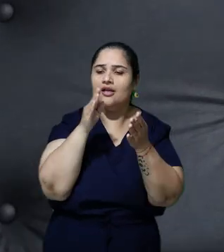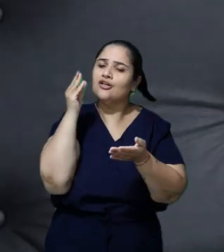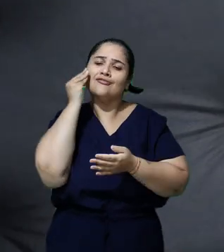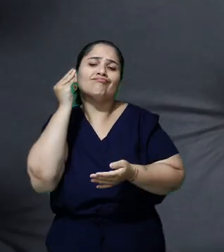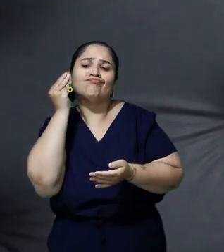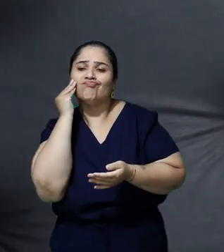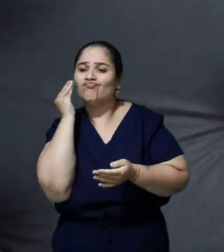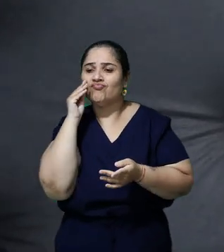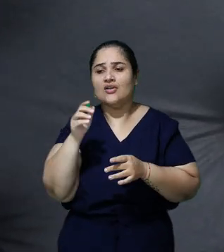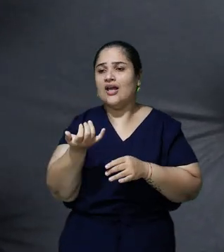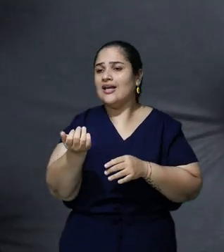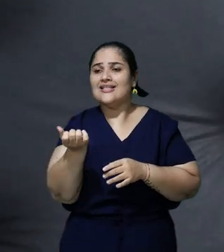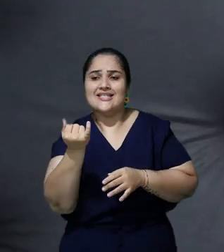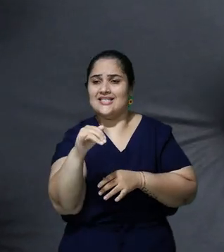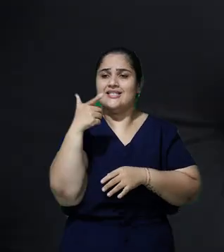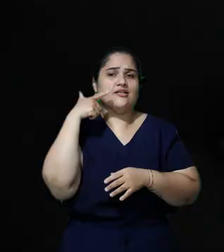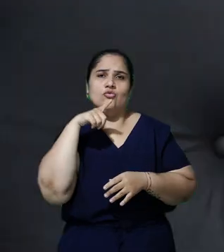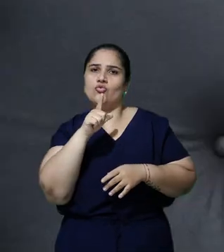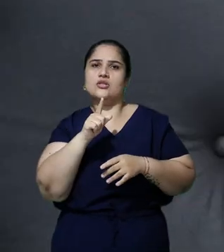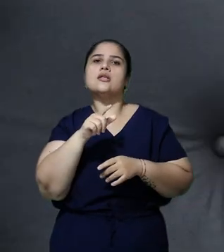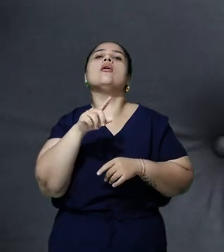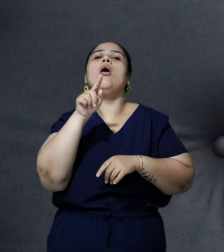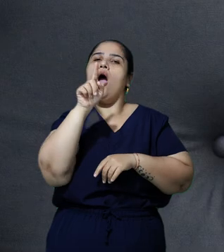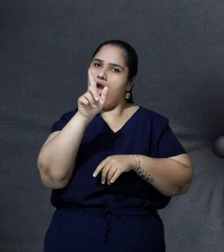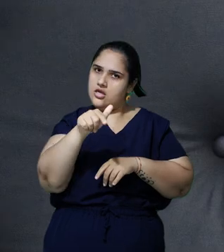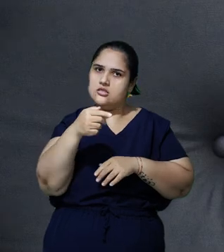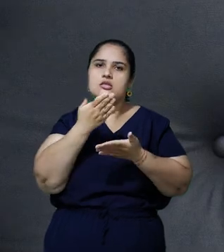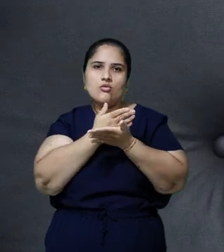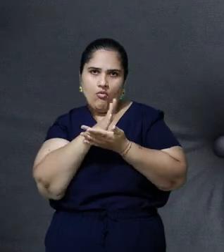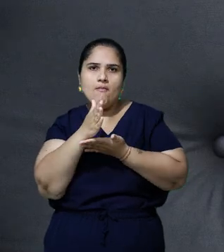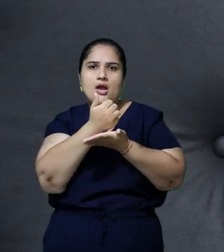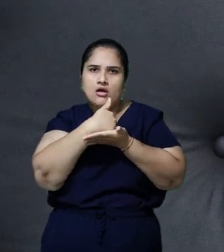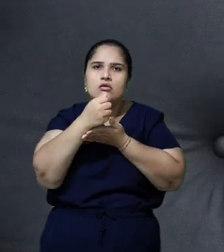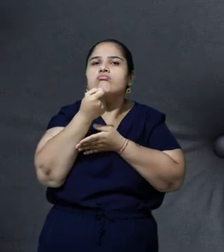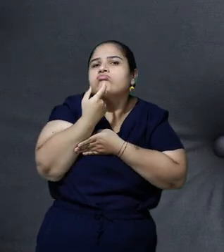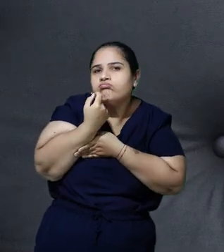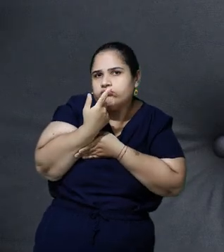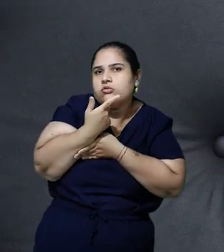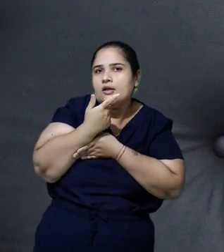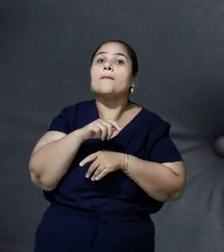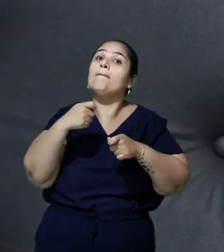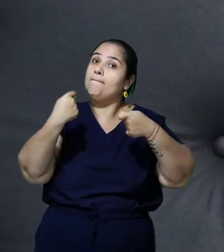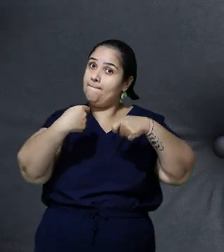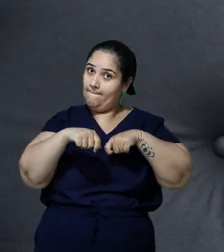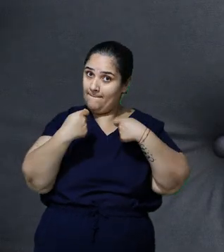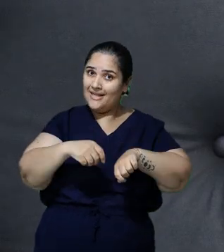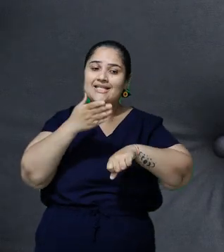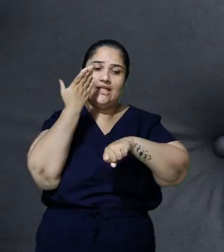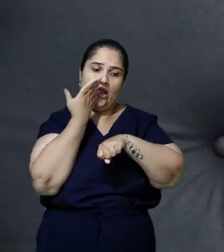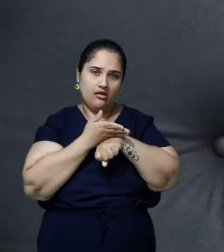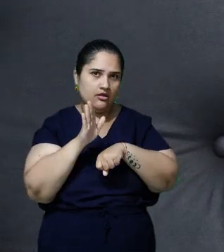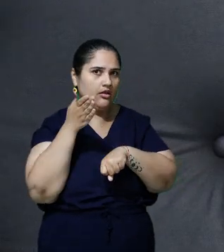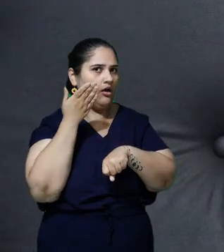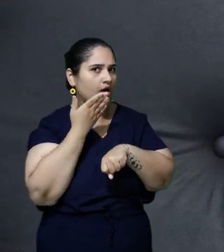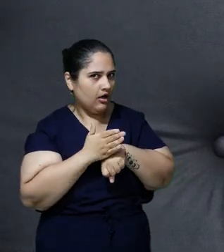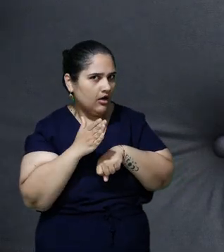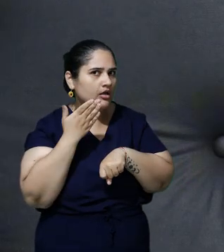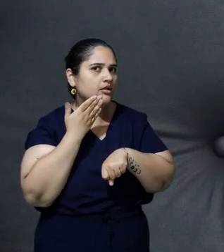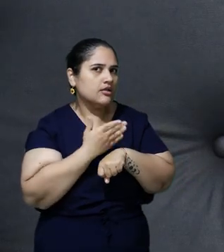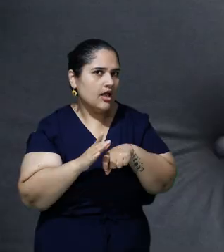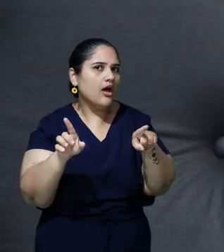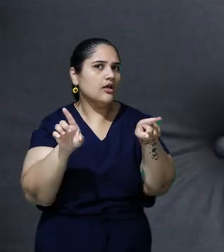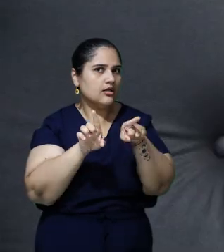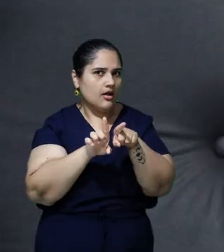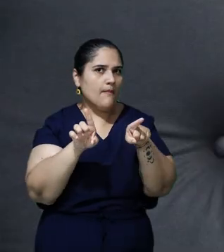nenhum efeito benéfico com a criança. É necessário o treinamento e o